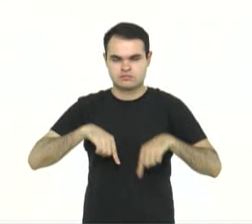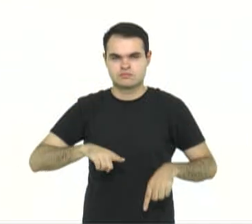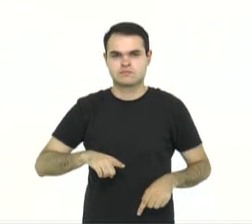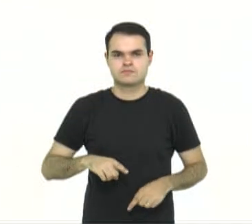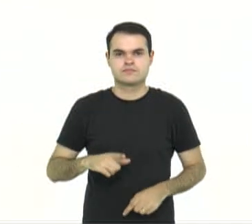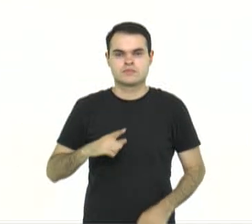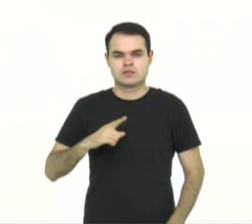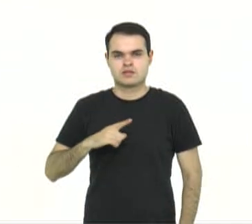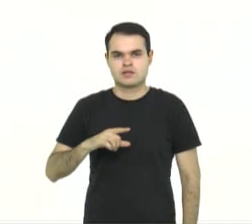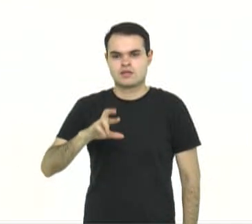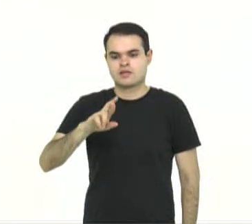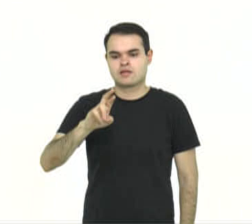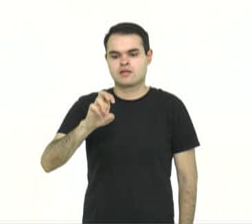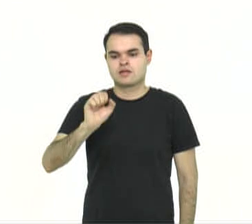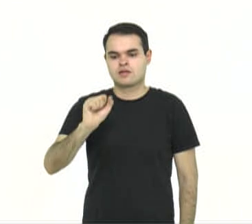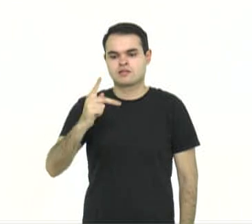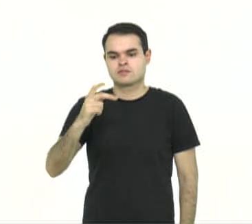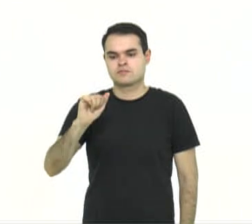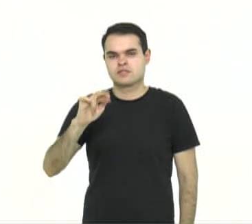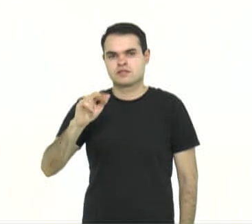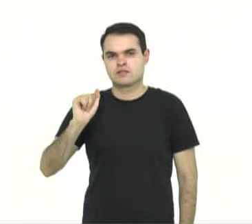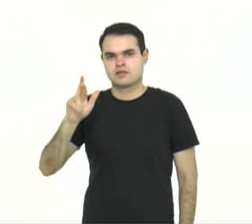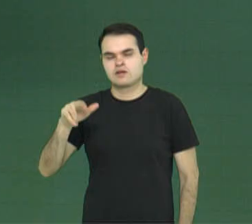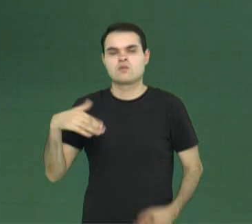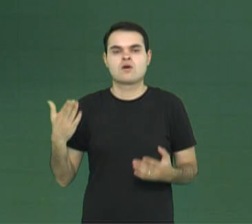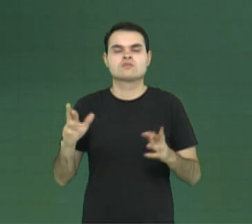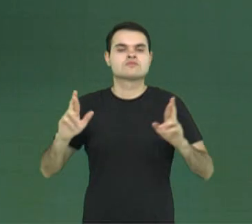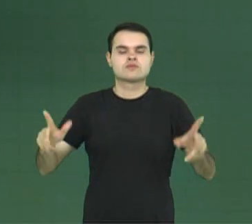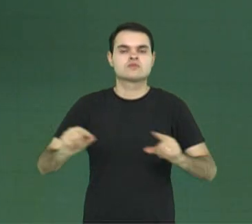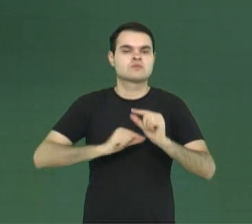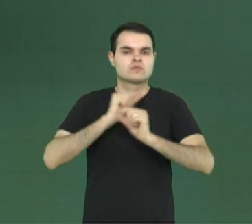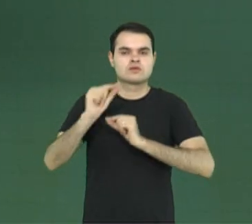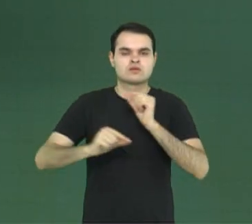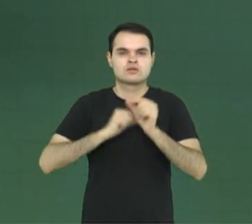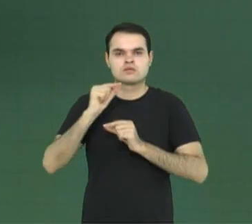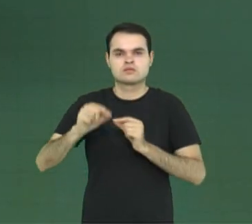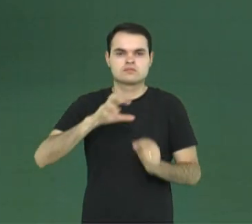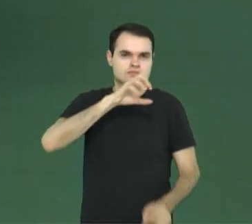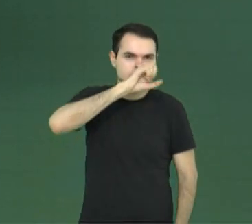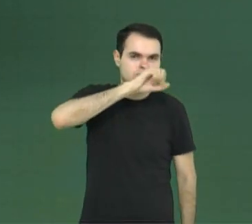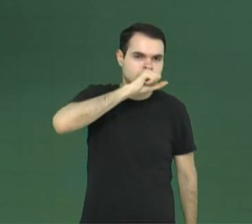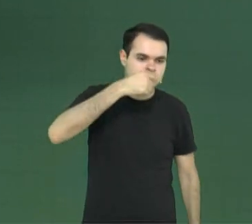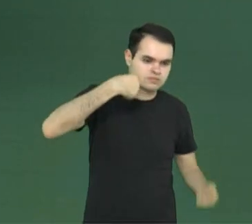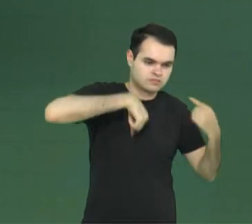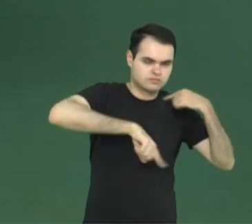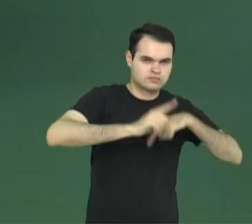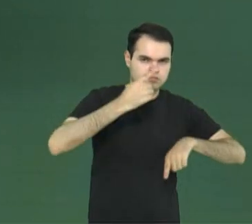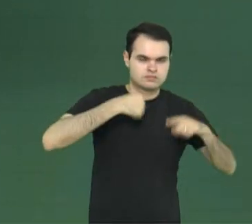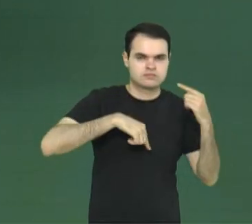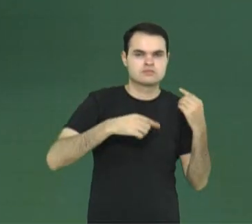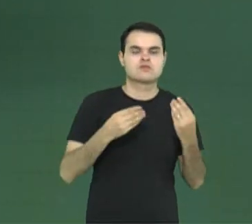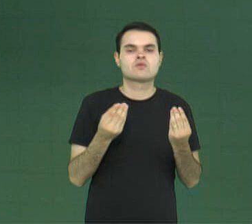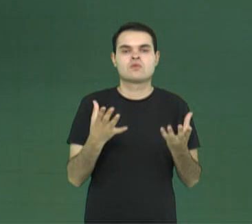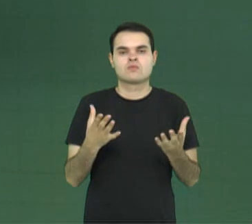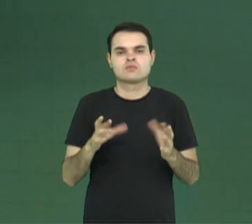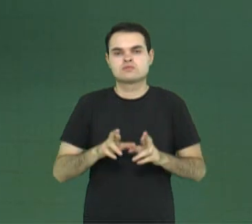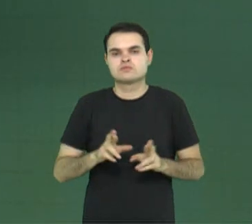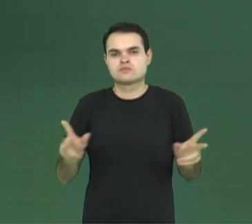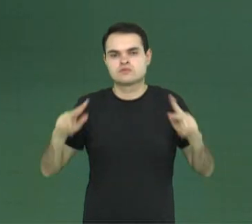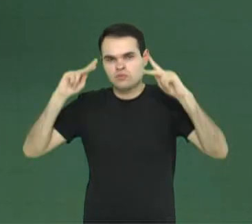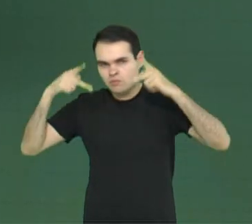ventilar. Porém, quem que vai fazer essa ventilação? Quais são os músculos responsáveis em nós humanos e nos mamíferos?